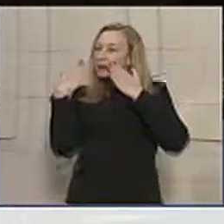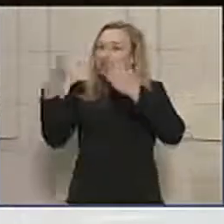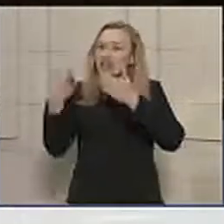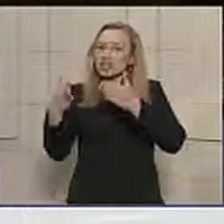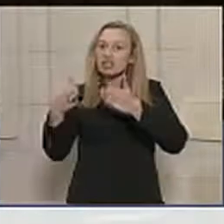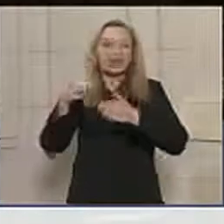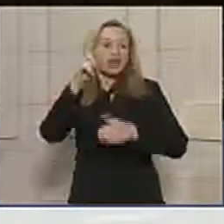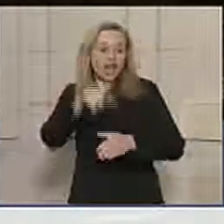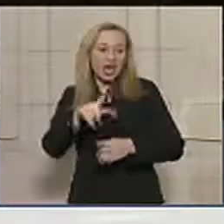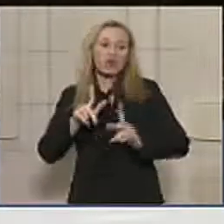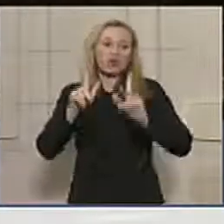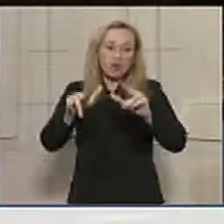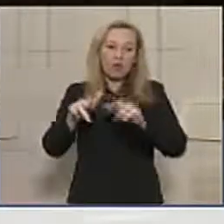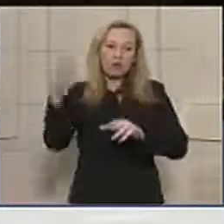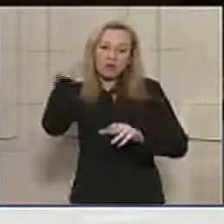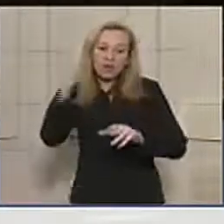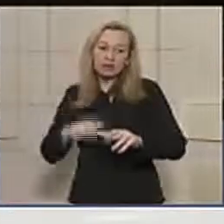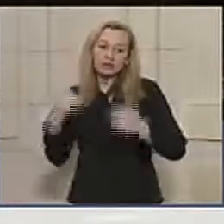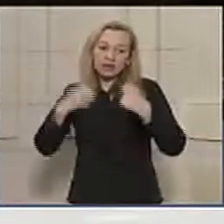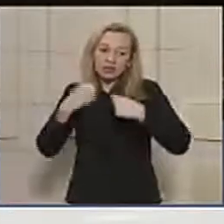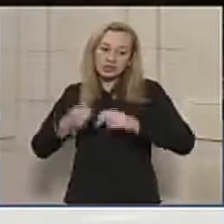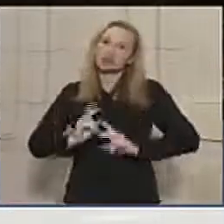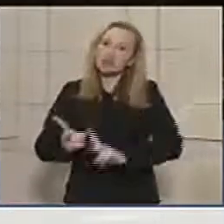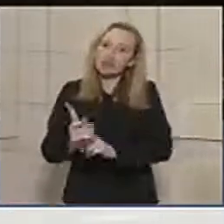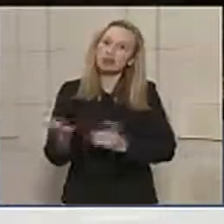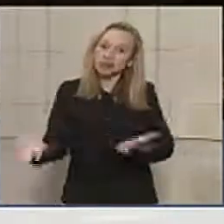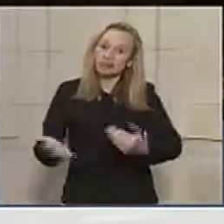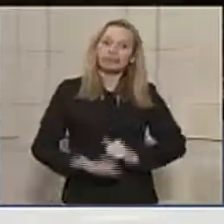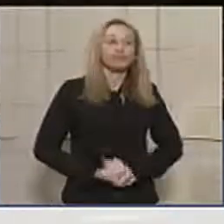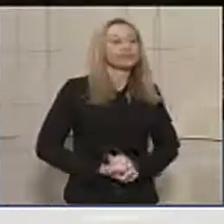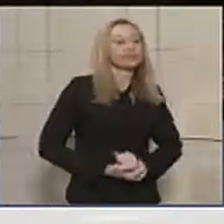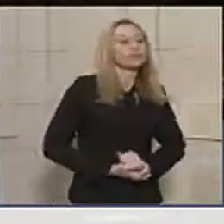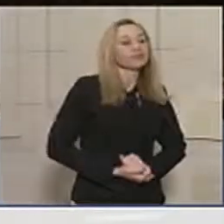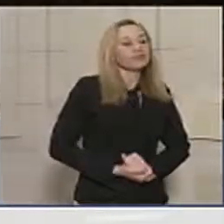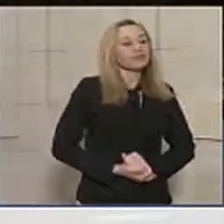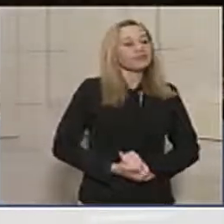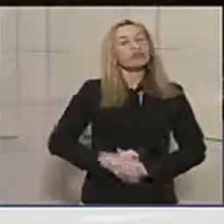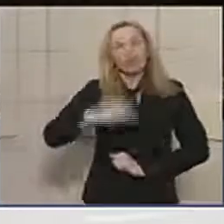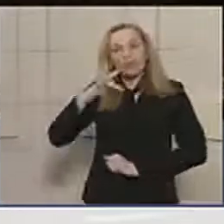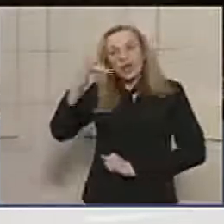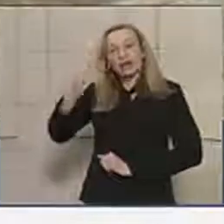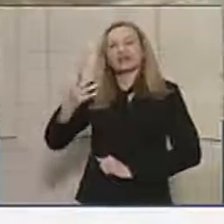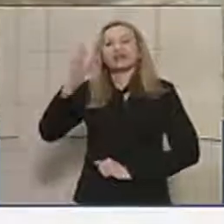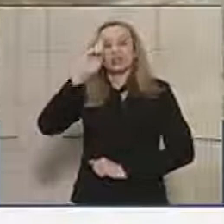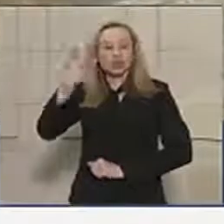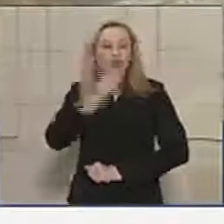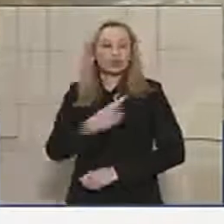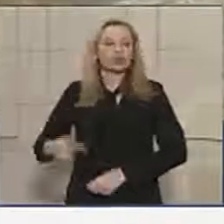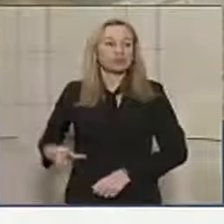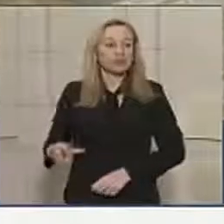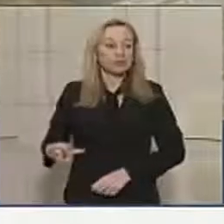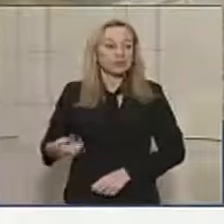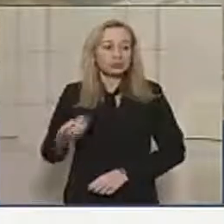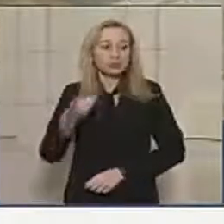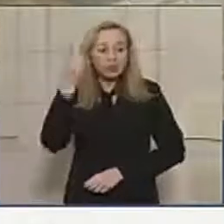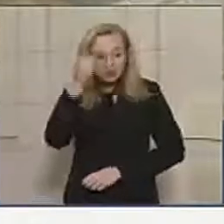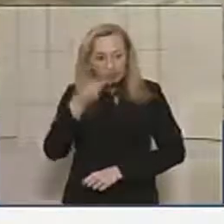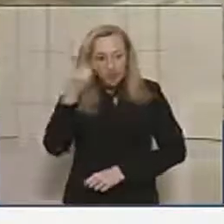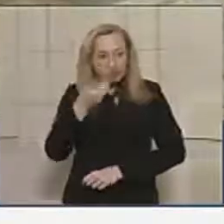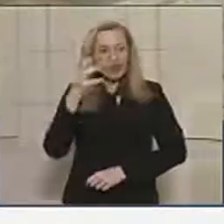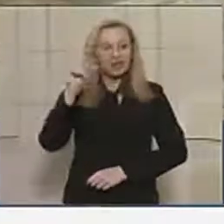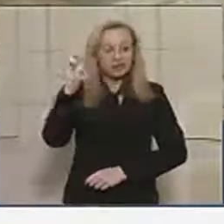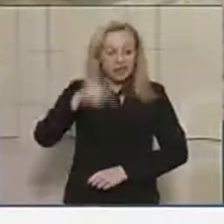precisa seguir. Obrigado. Deputada Marta Rocha. Brevemente, senhor deputado Renan Ferreirinha, primeiro quero